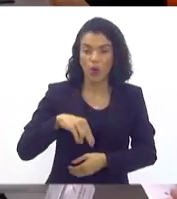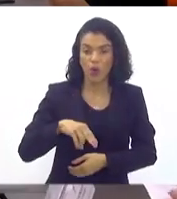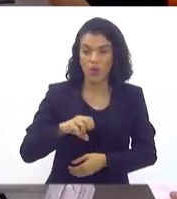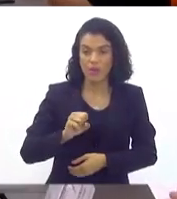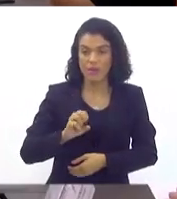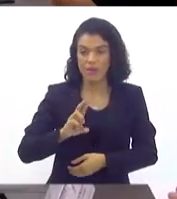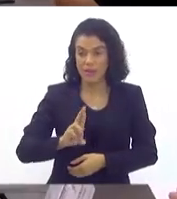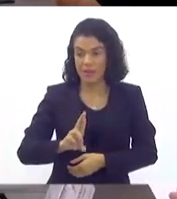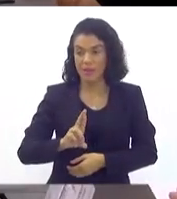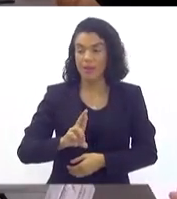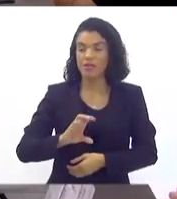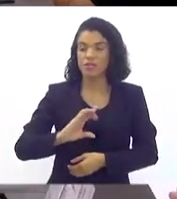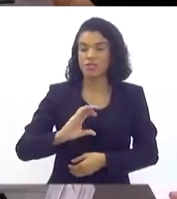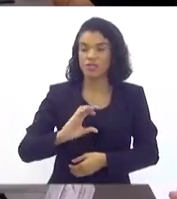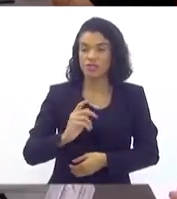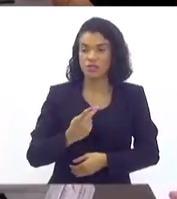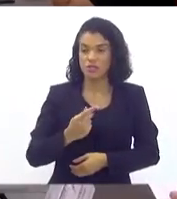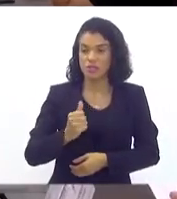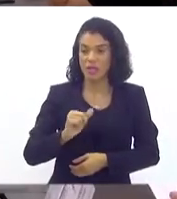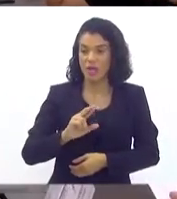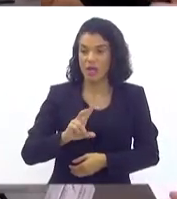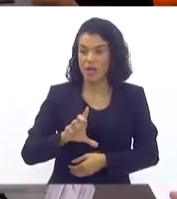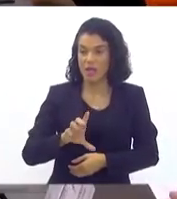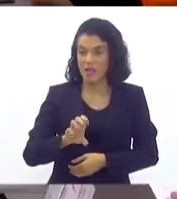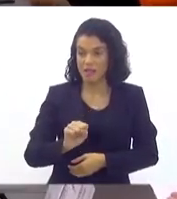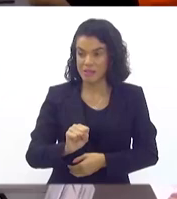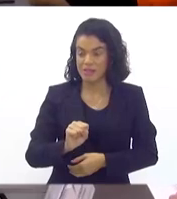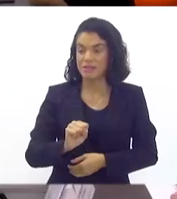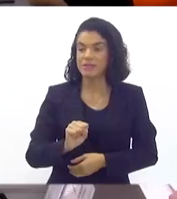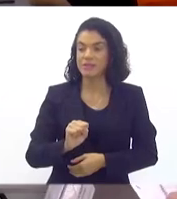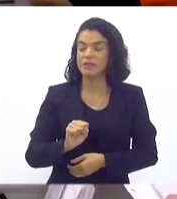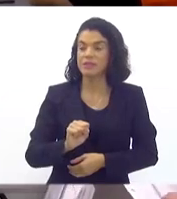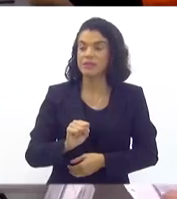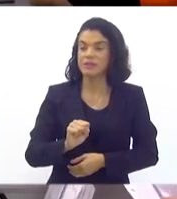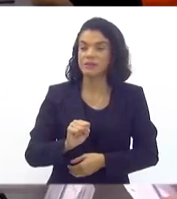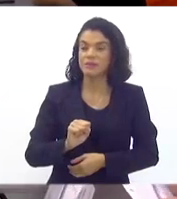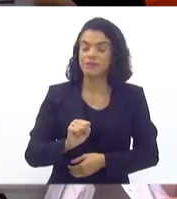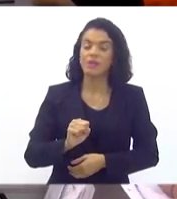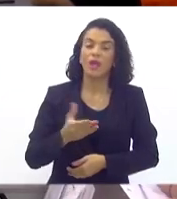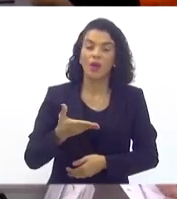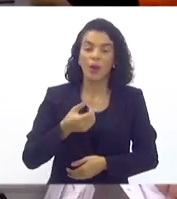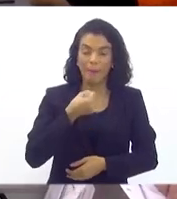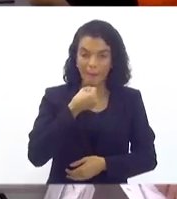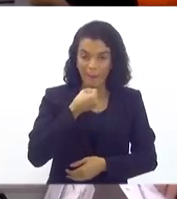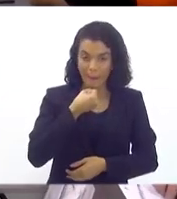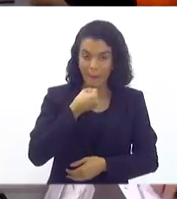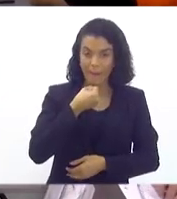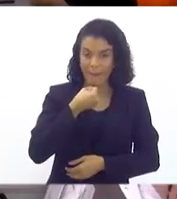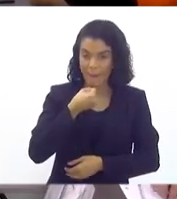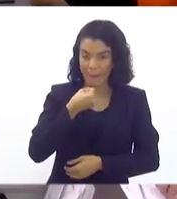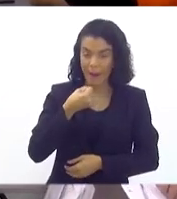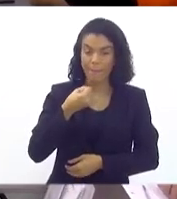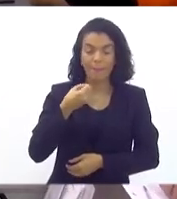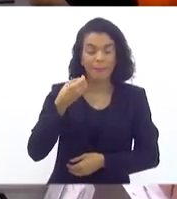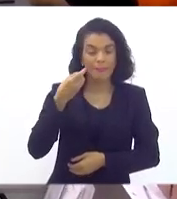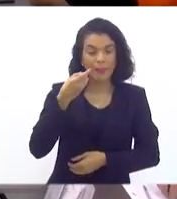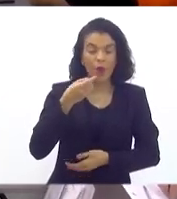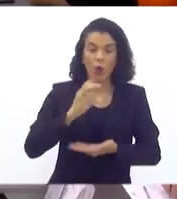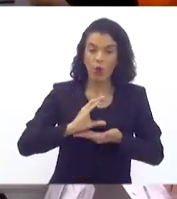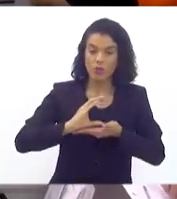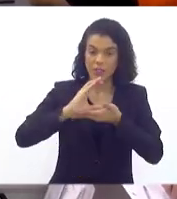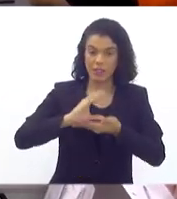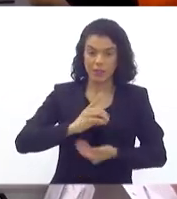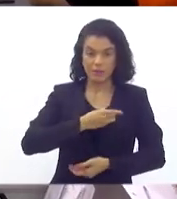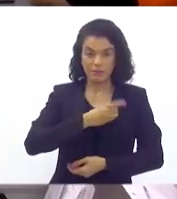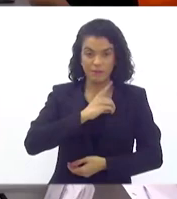Conselheiro Charles então passar a palavra Conselheiro delegado nosso